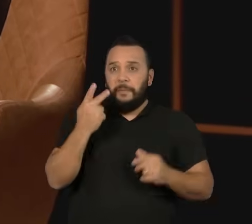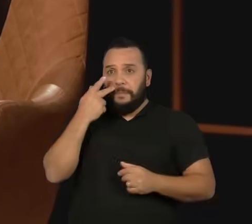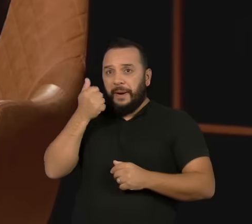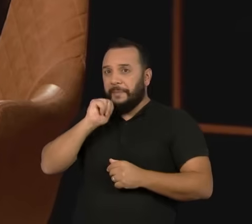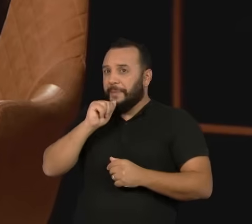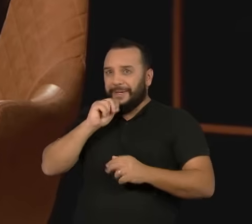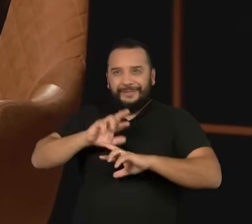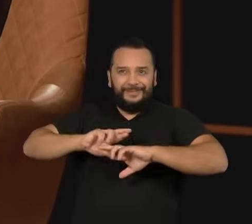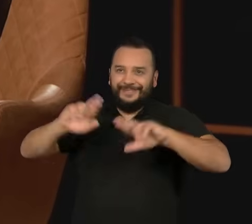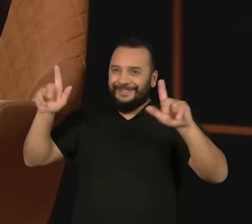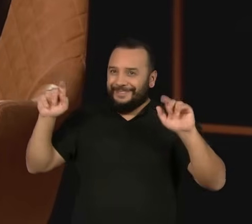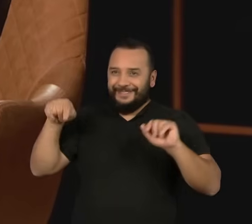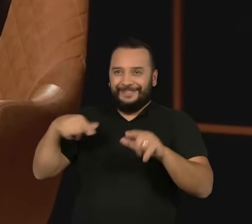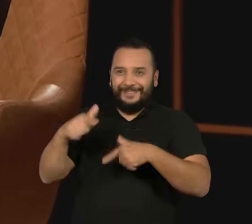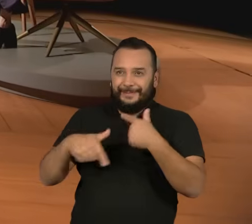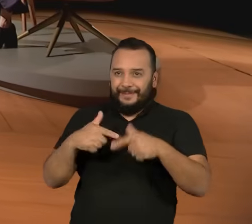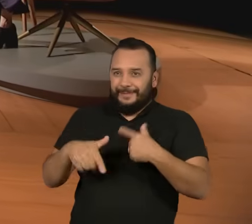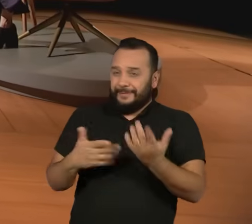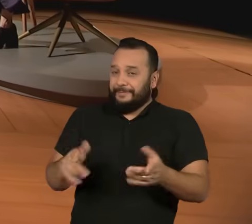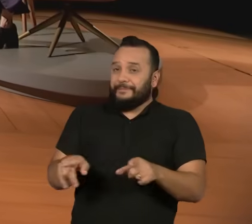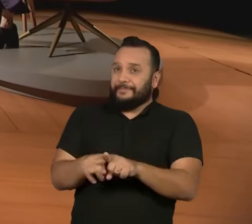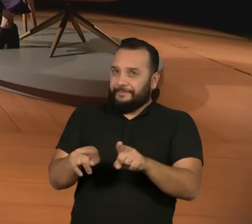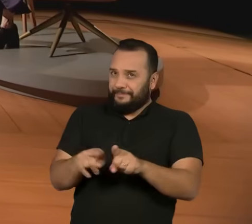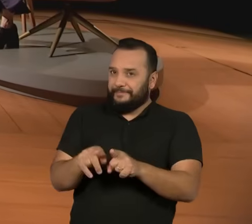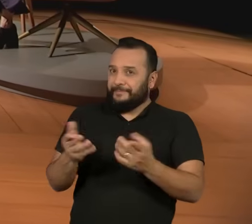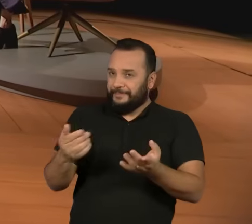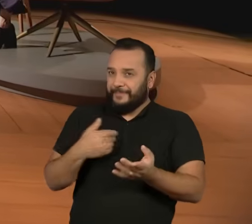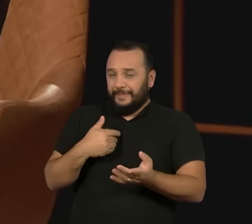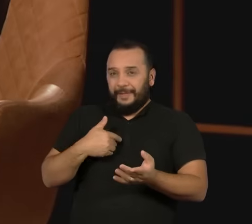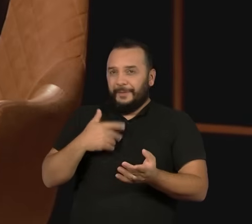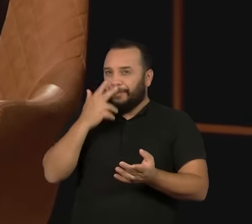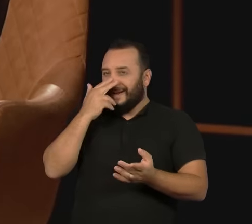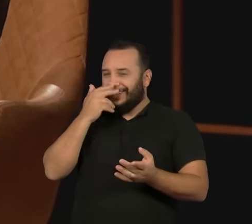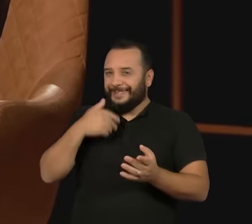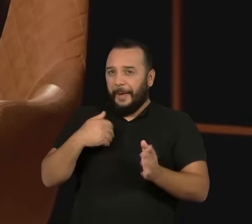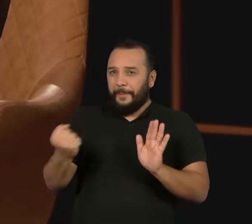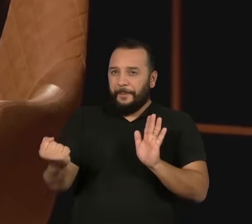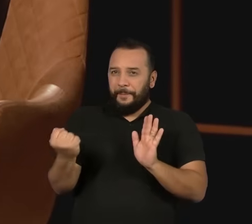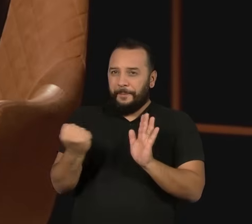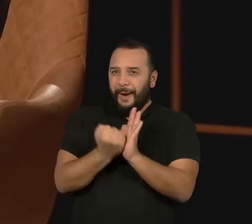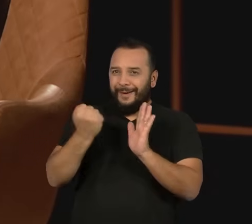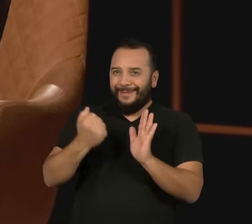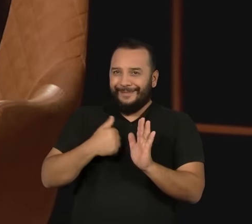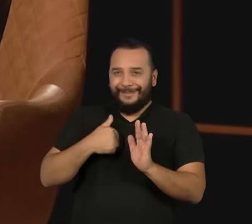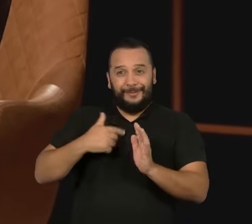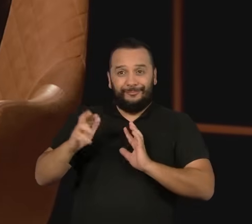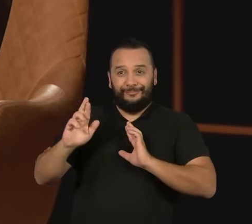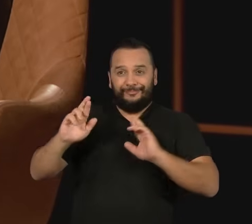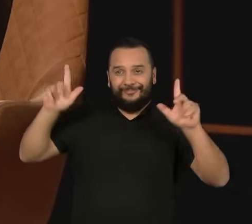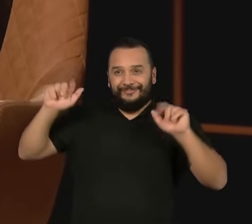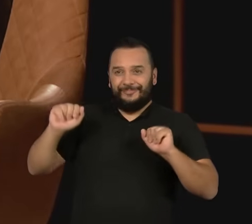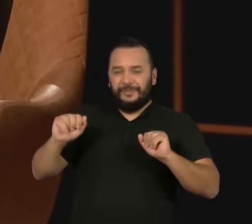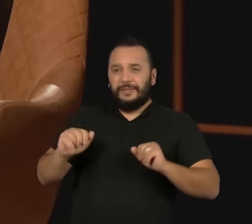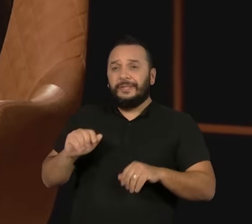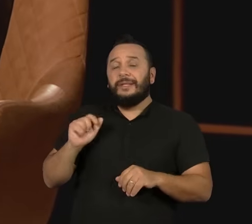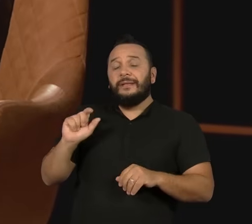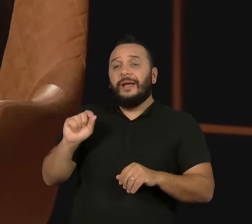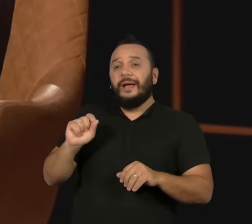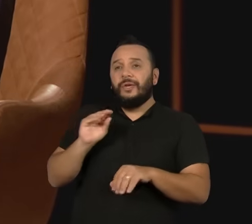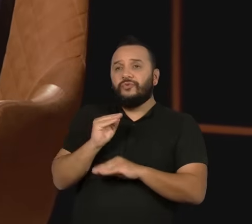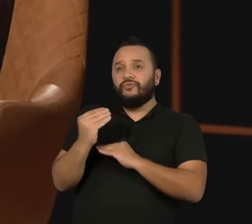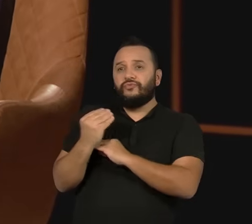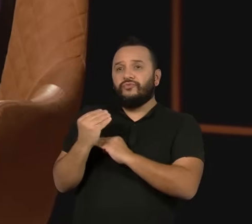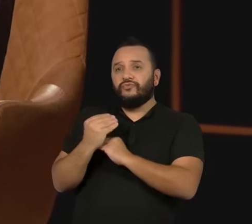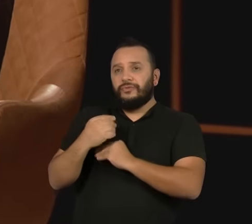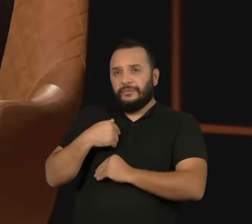isso sempre me acompanhou também, essa coisa um pouco diferente. Na verdade, assim, eu fui mais criada pela minha mãe, porque